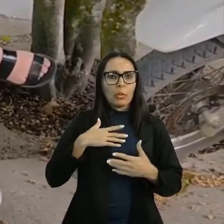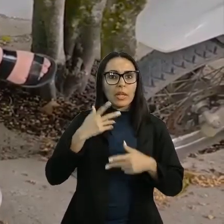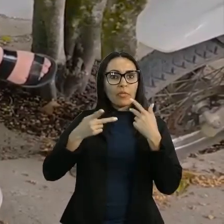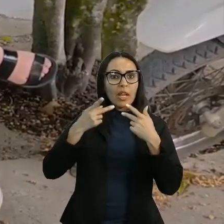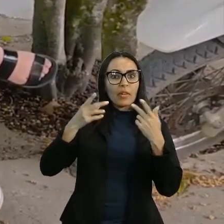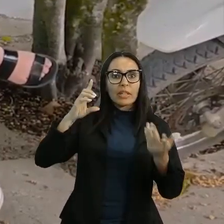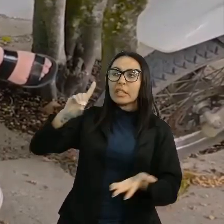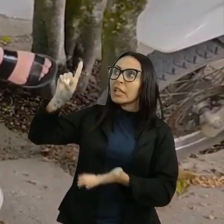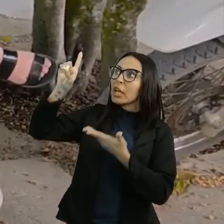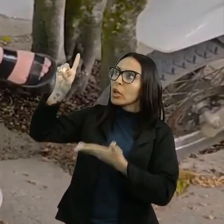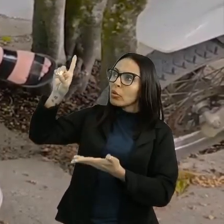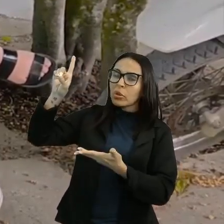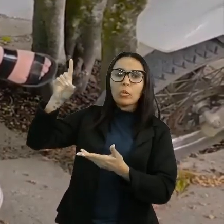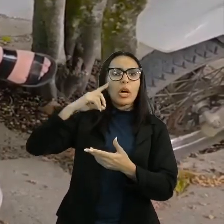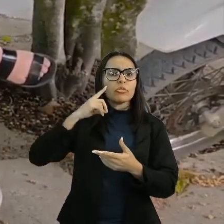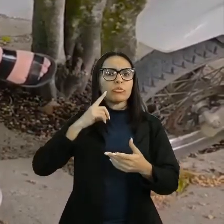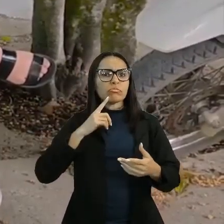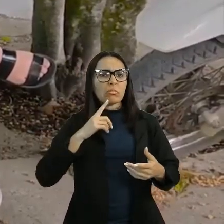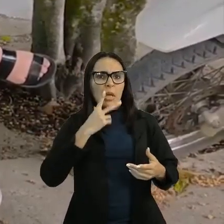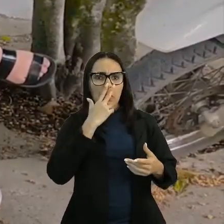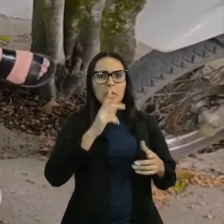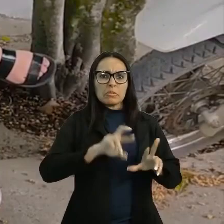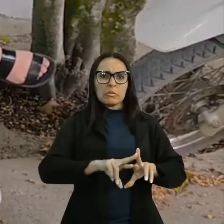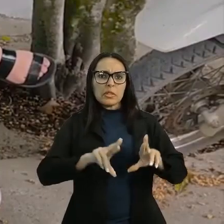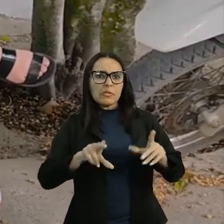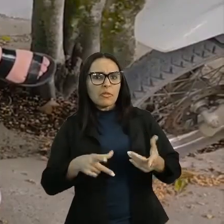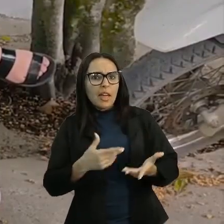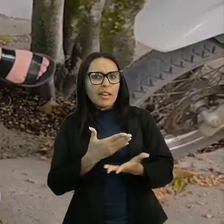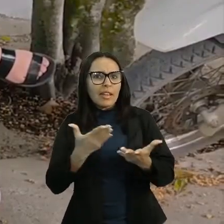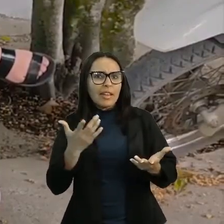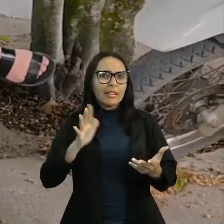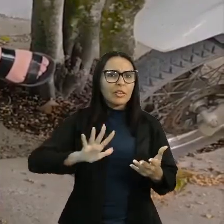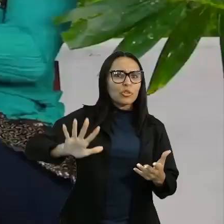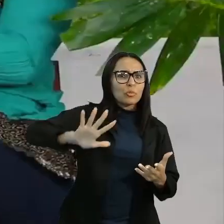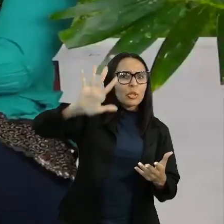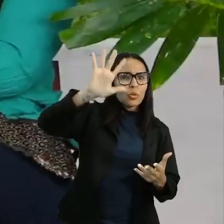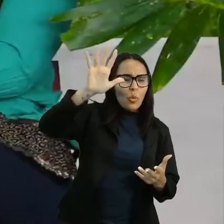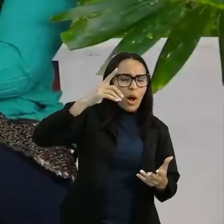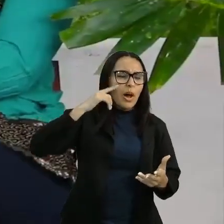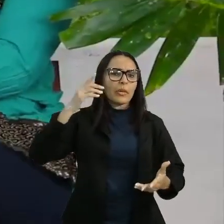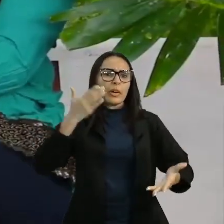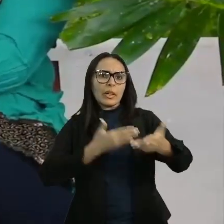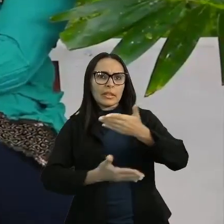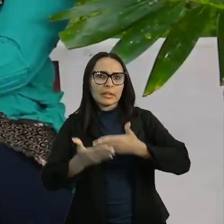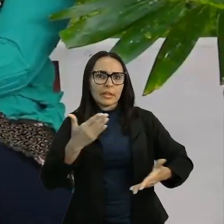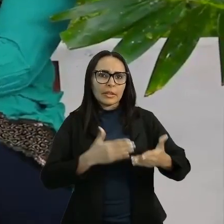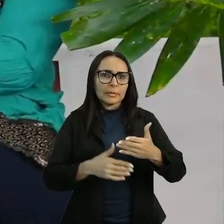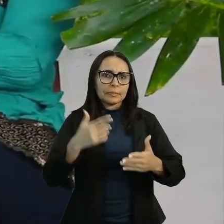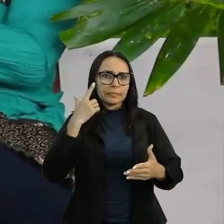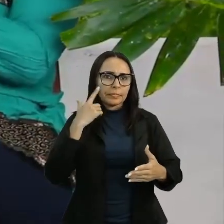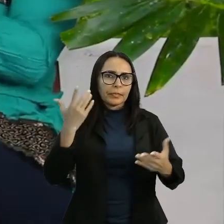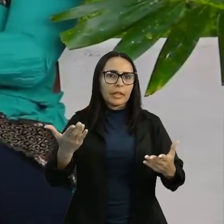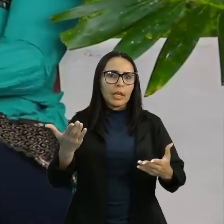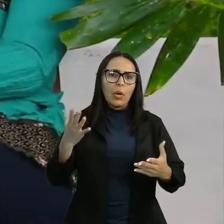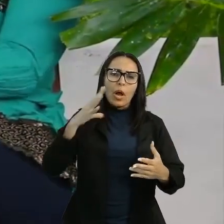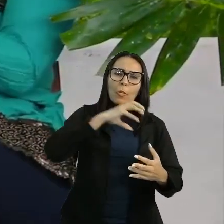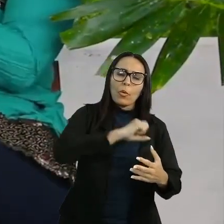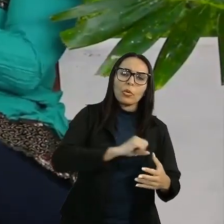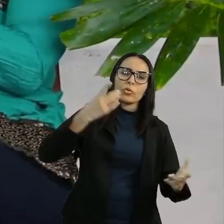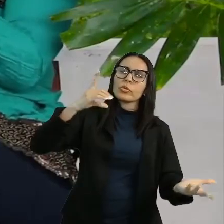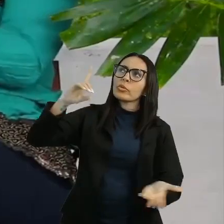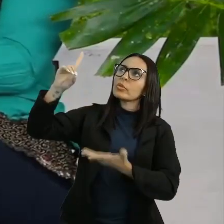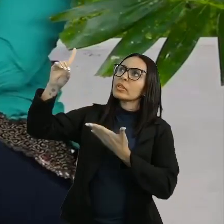Então, desses 4 perfis, quando chega alguém aqui, nós conseguimos, com alguma experiência, identificar eles e ajustar e